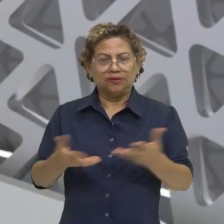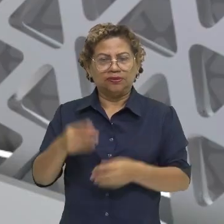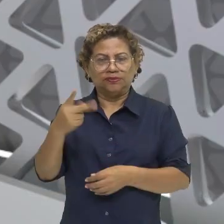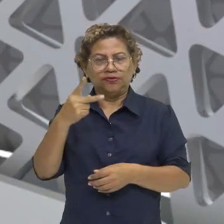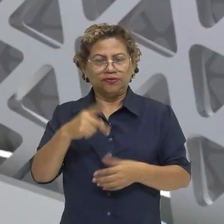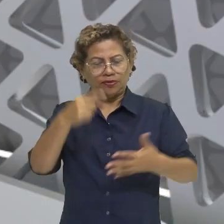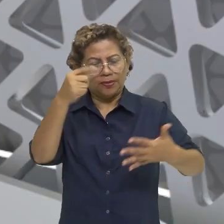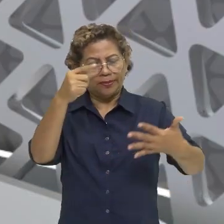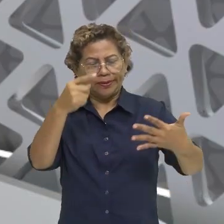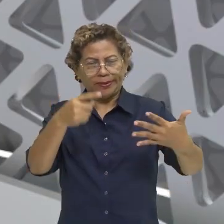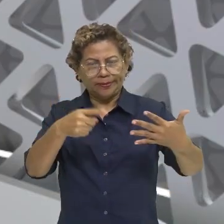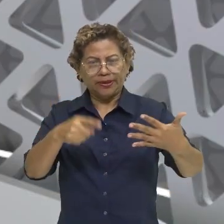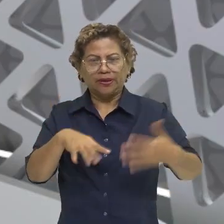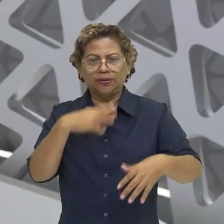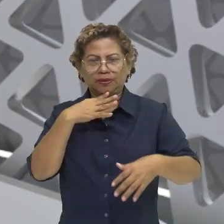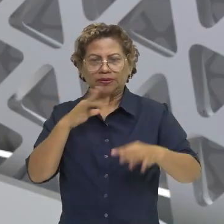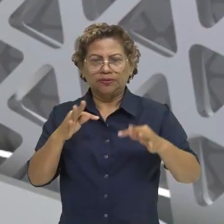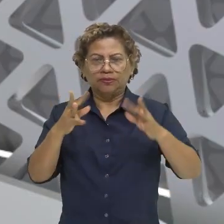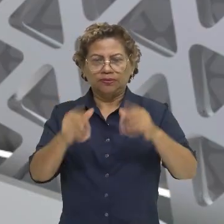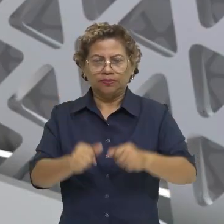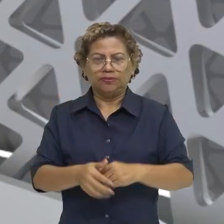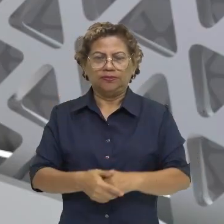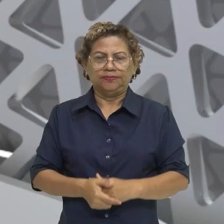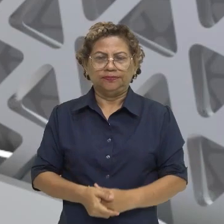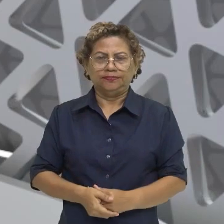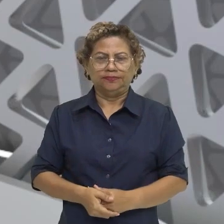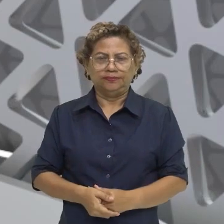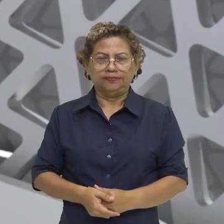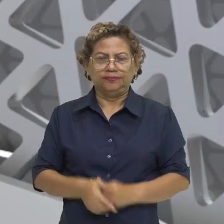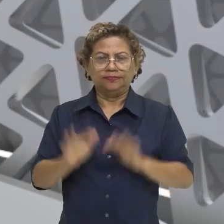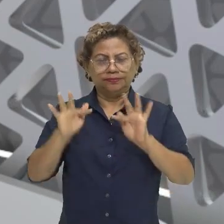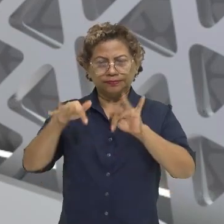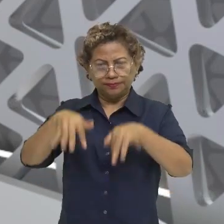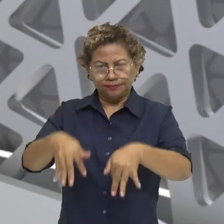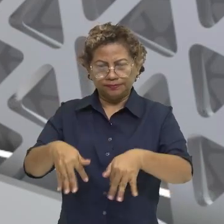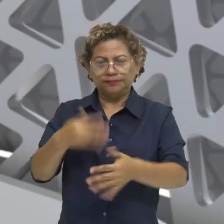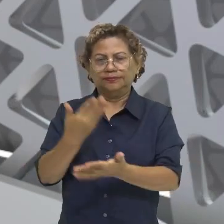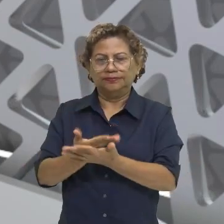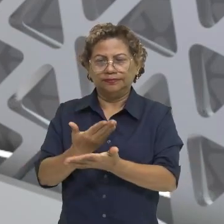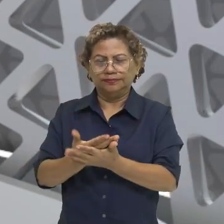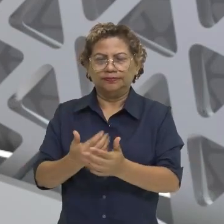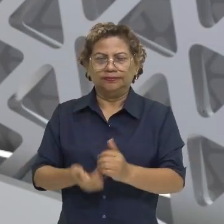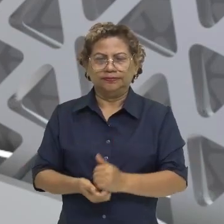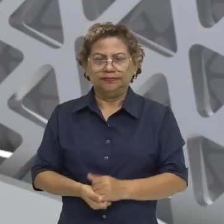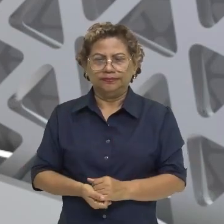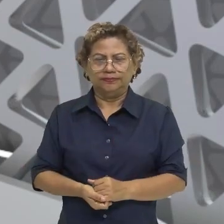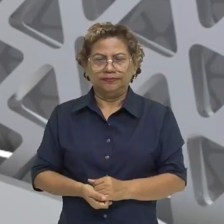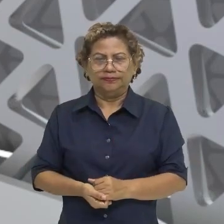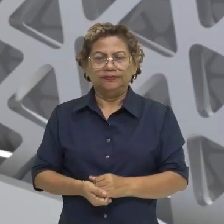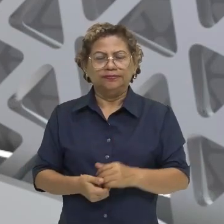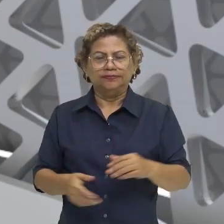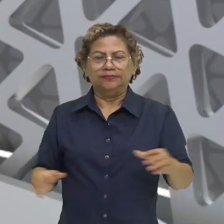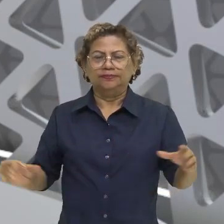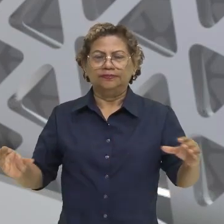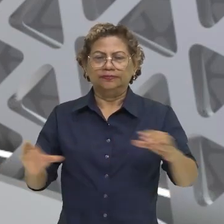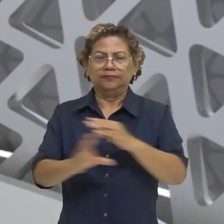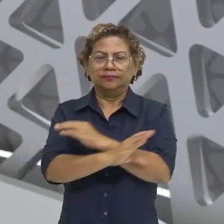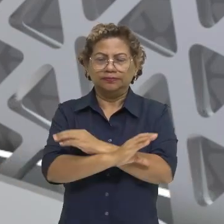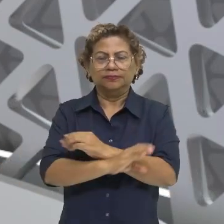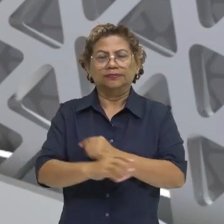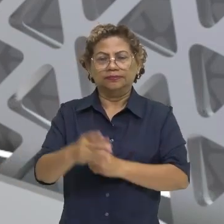você aprendeu tudo, vamos então finalizar agora a nossa aula, né? Completamos aqui, espero que você